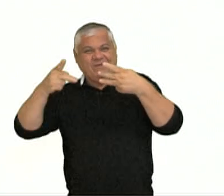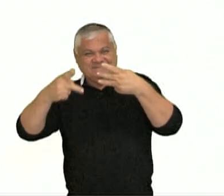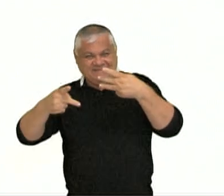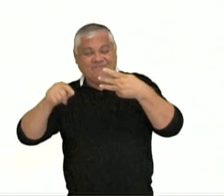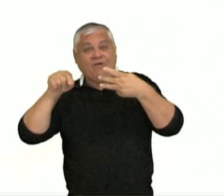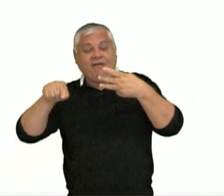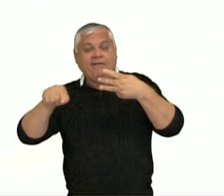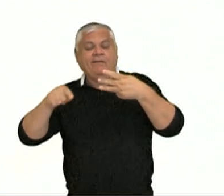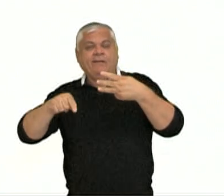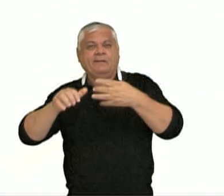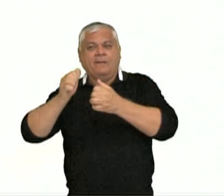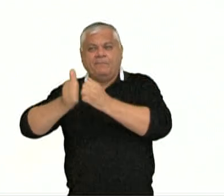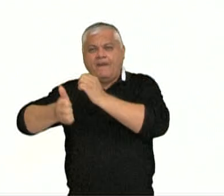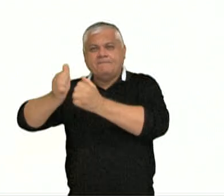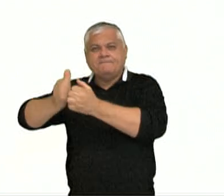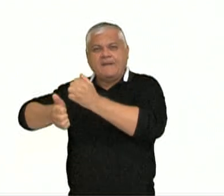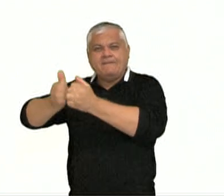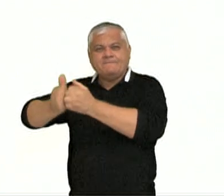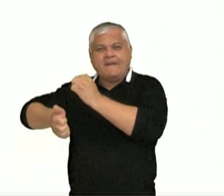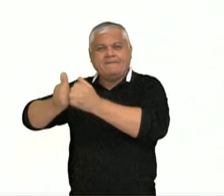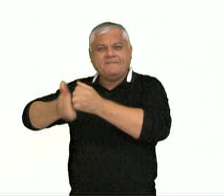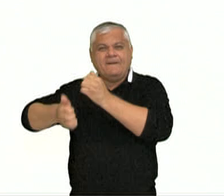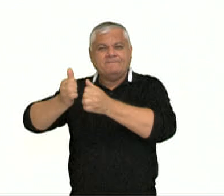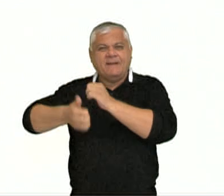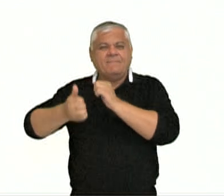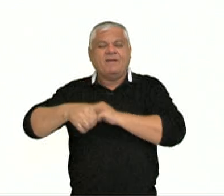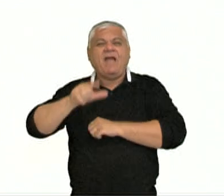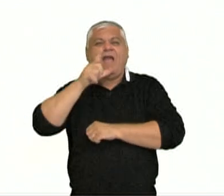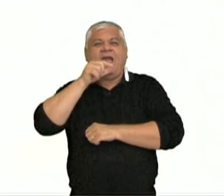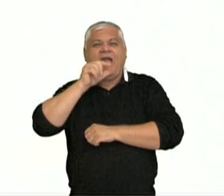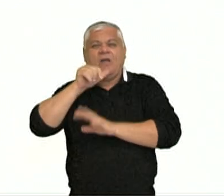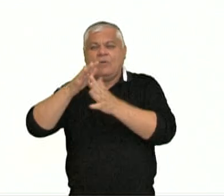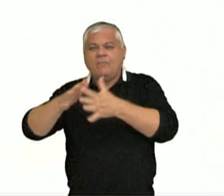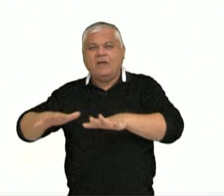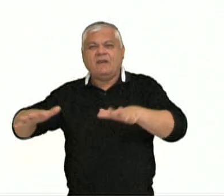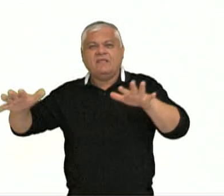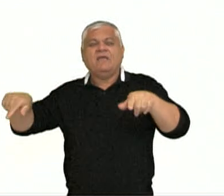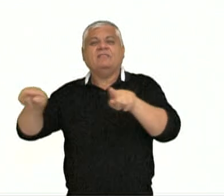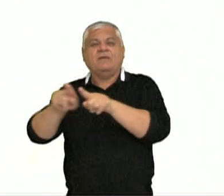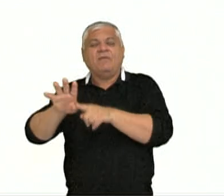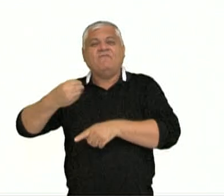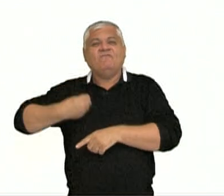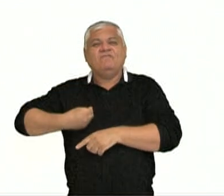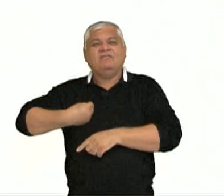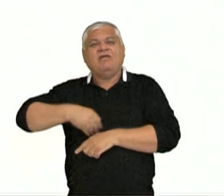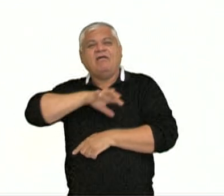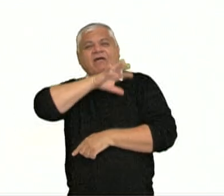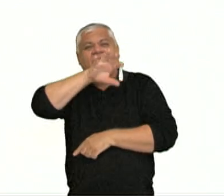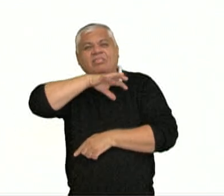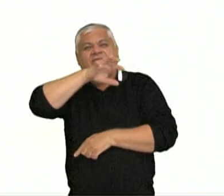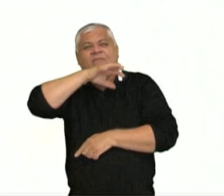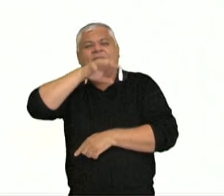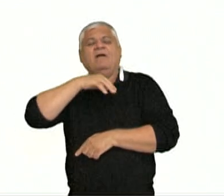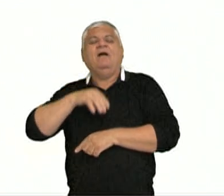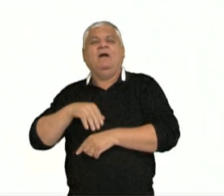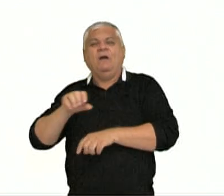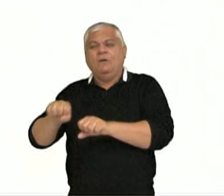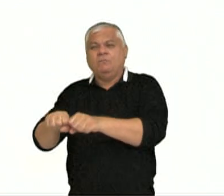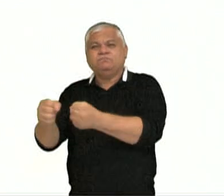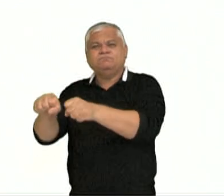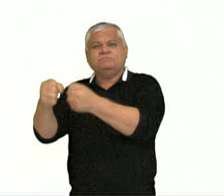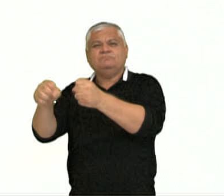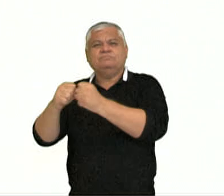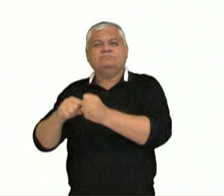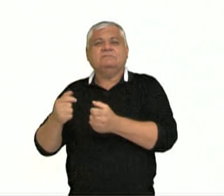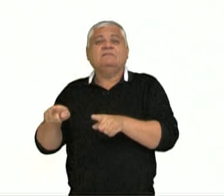A contaminação das águas marinhas e dos animais que vivem nessas áreas, prejudicando o desenvolvimento da fauna